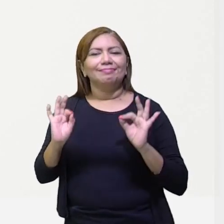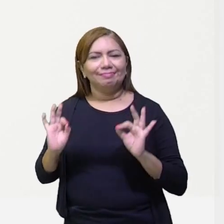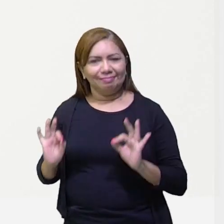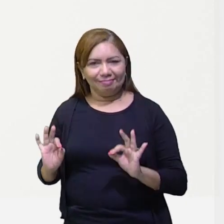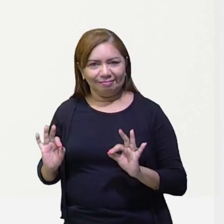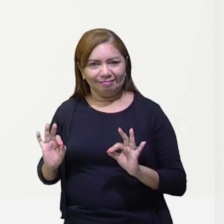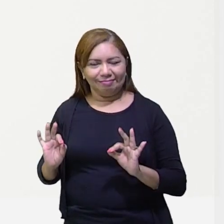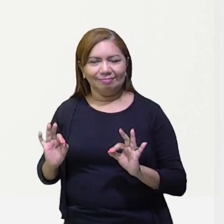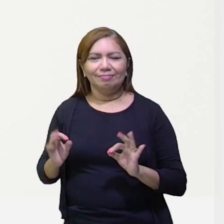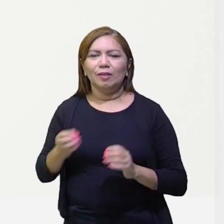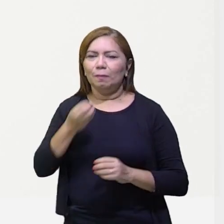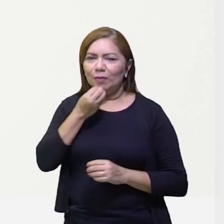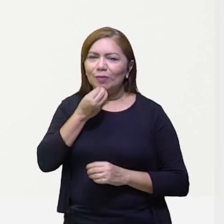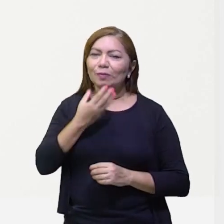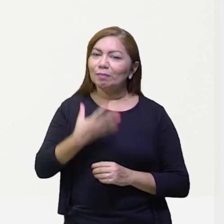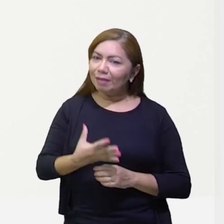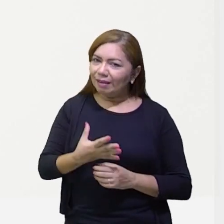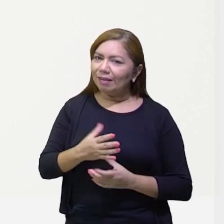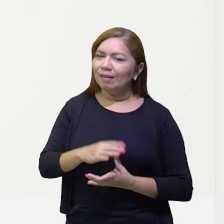135. Muito bem.